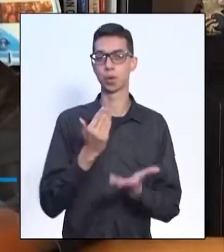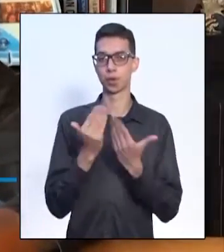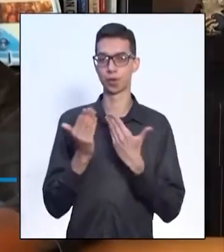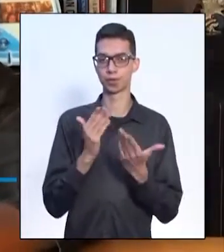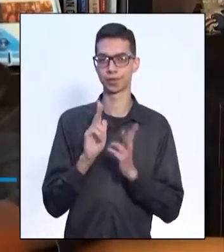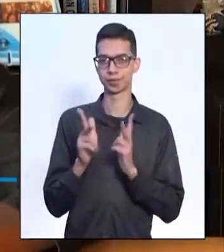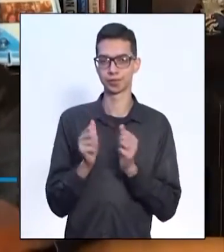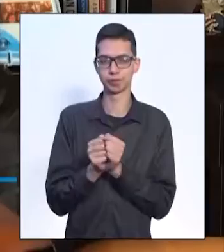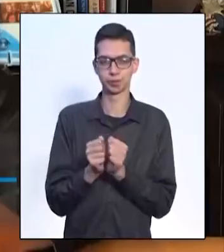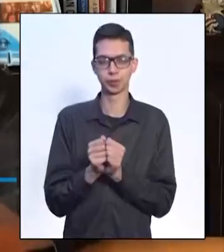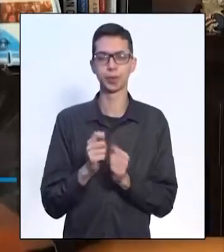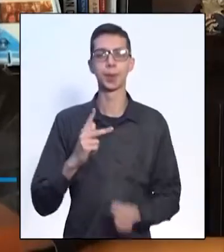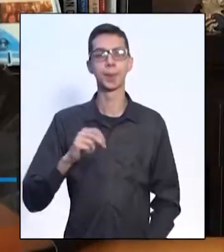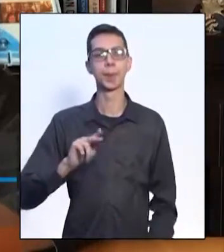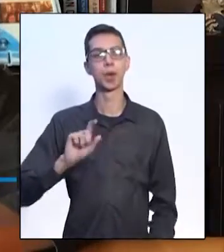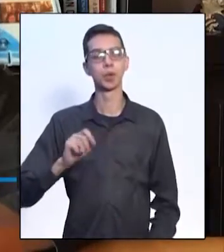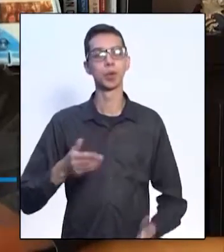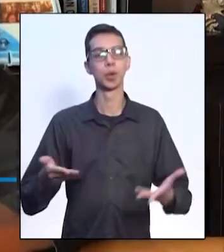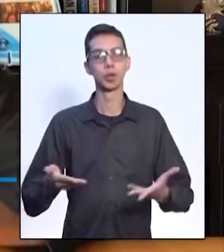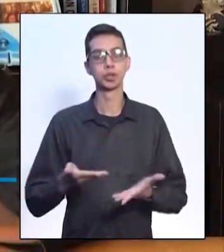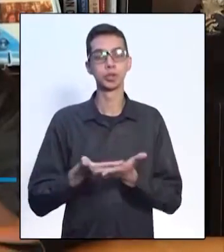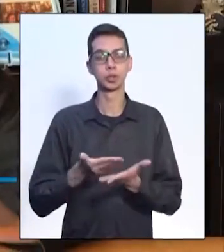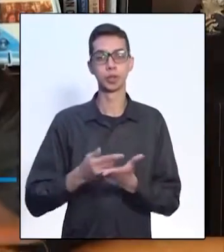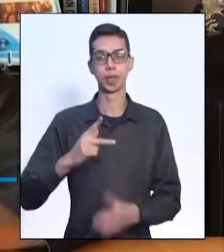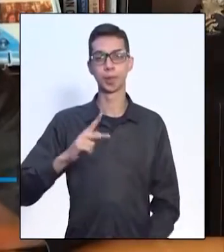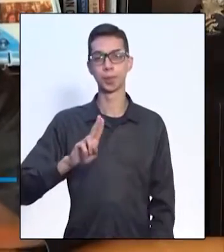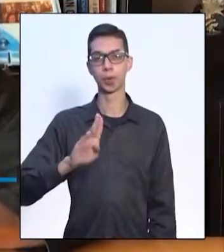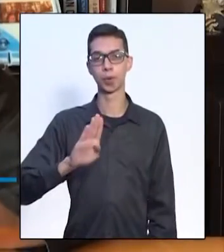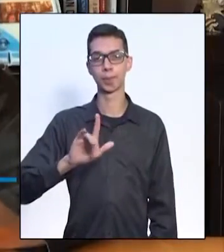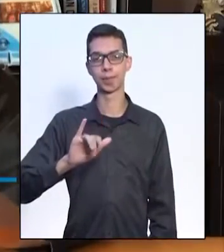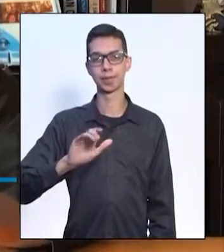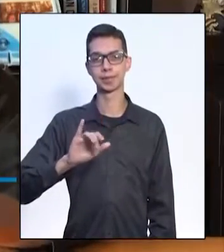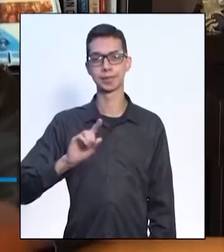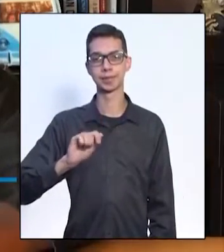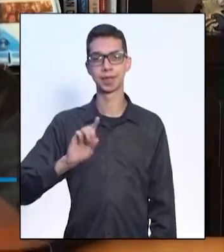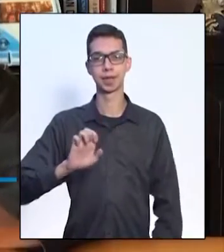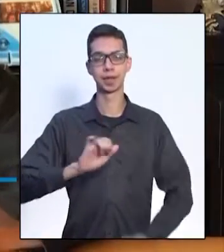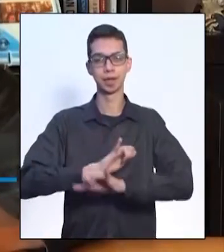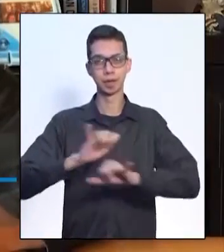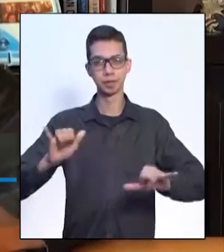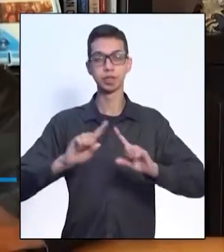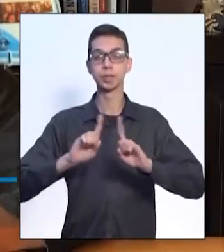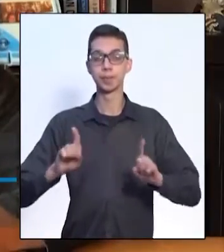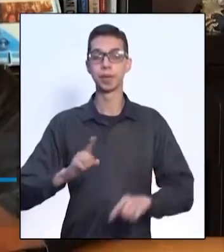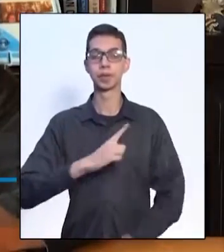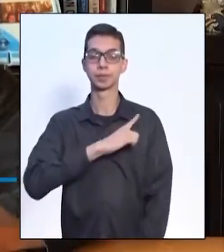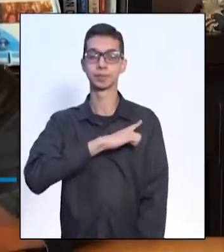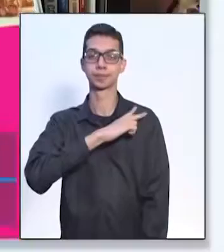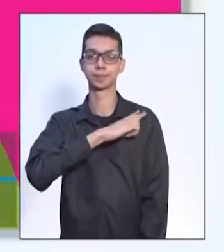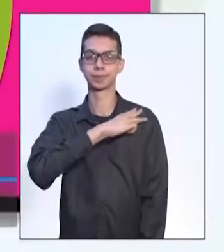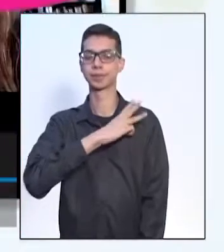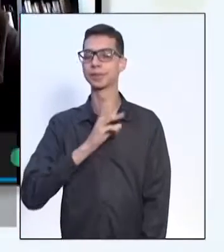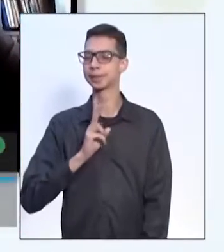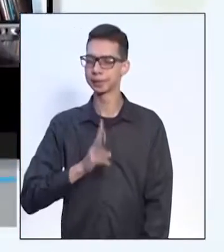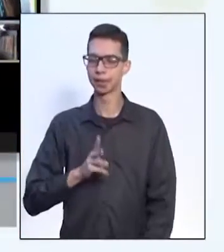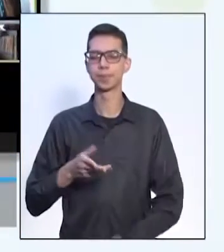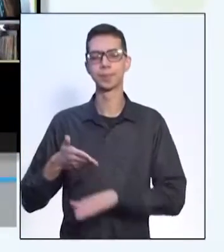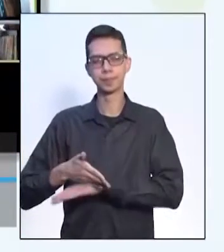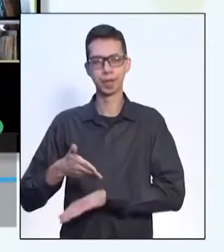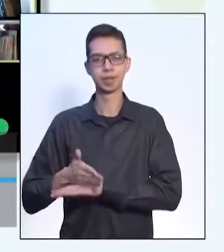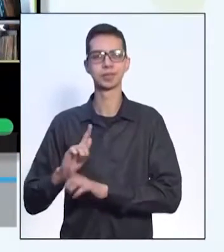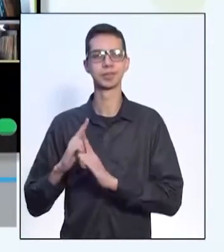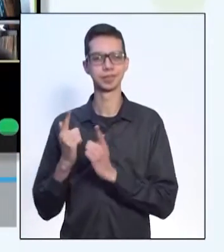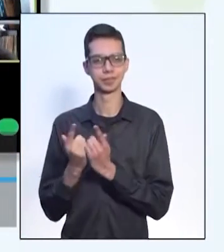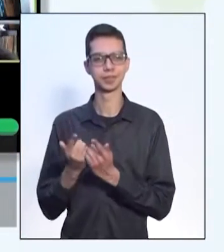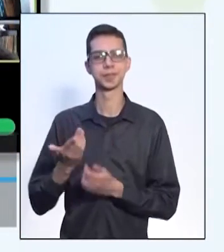O Paulo hoje é estudante de publicidade, mas durante todo o ensino médio ele participou do grêmio estudantil do seu colégio. Paulo,